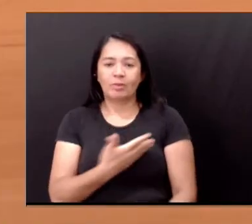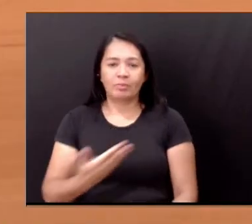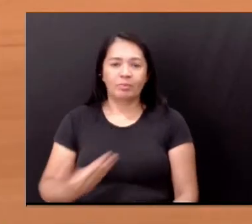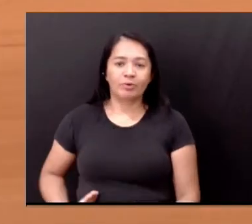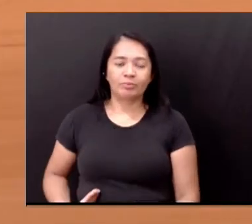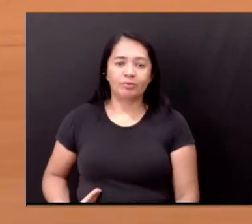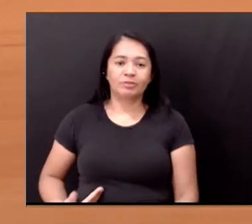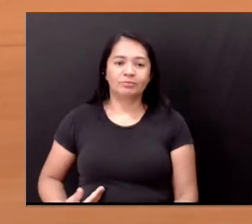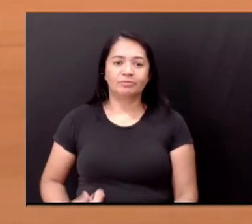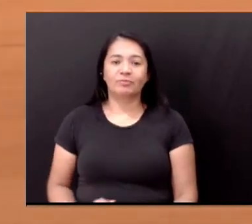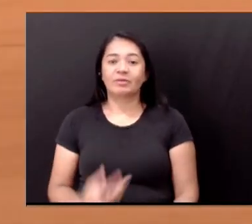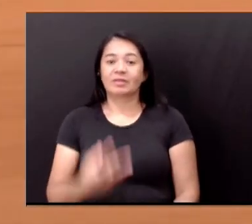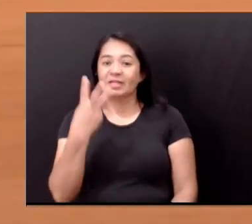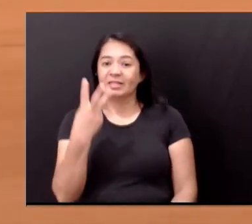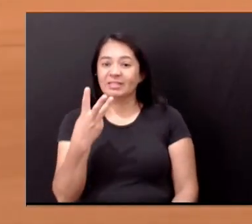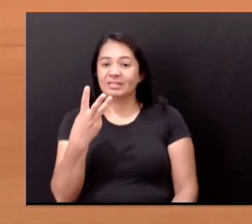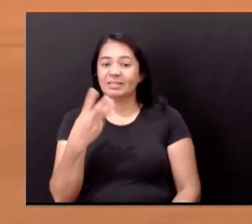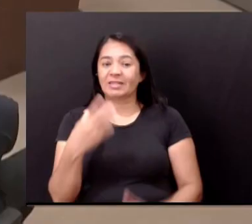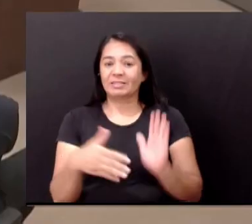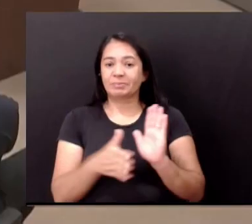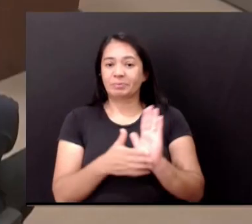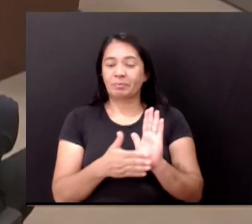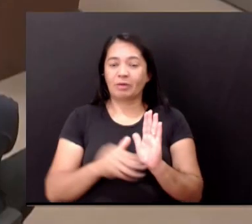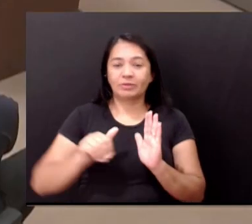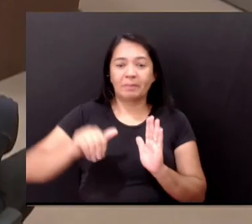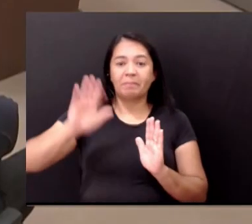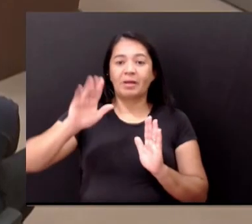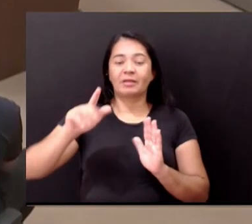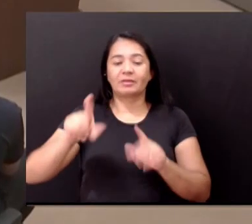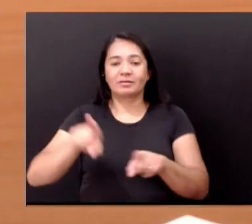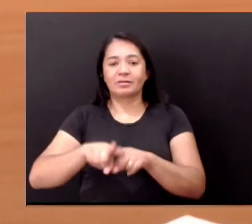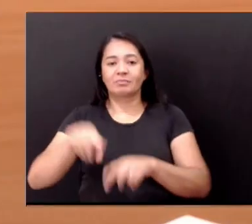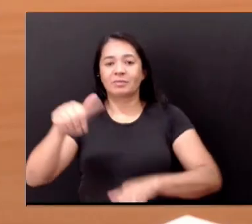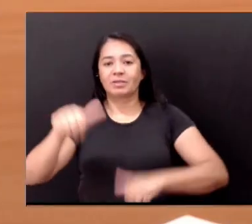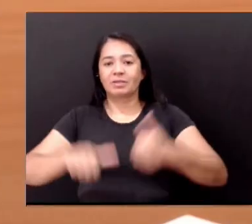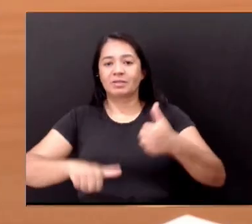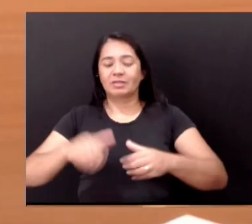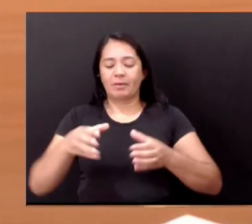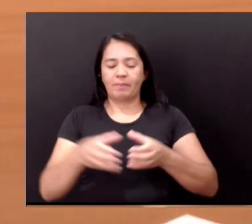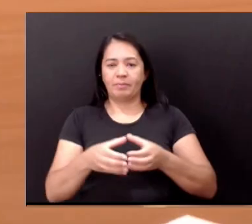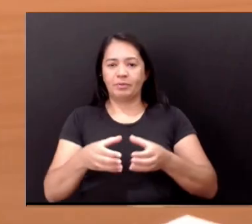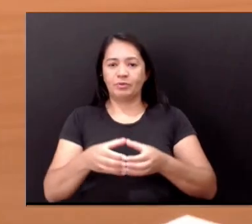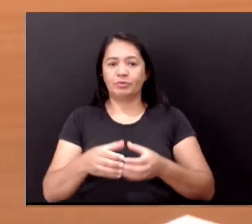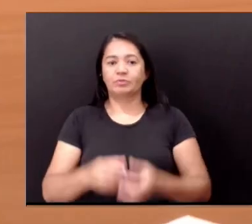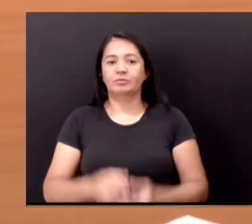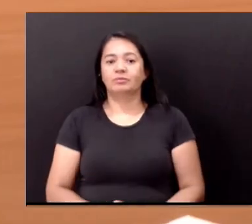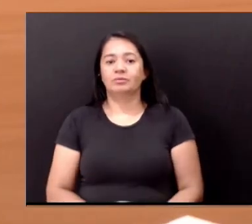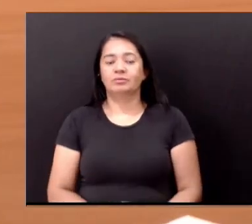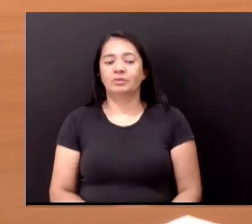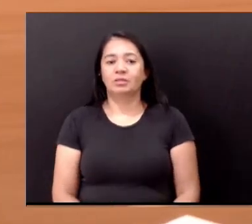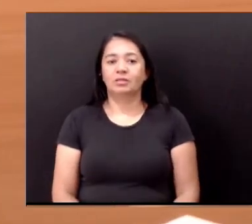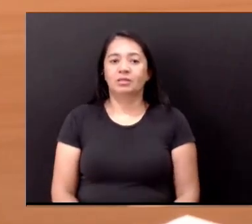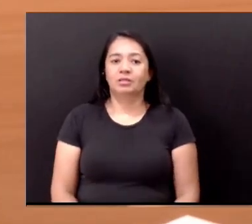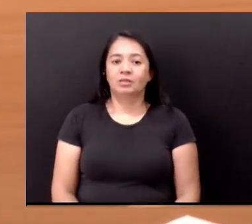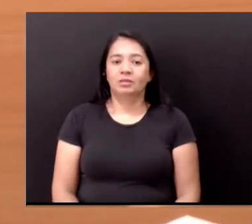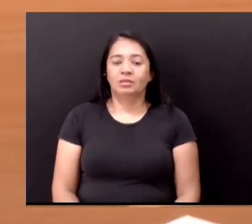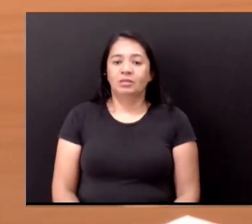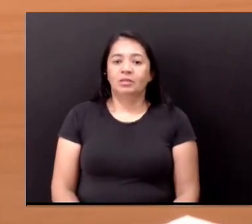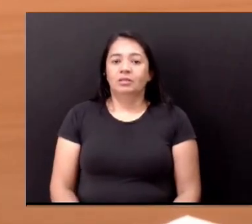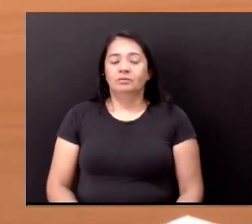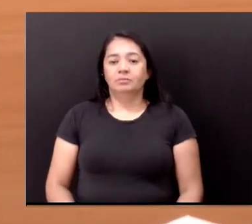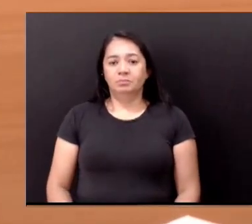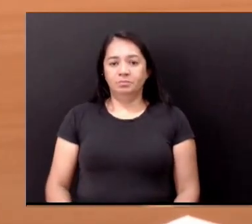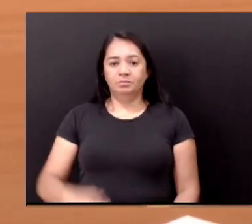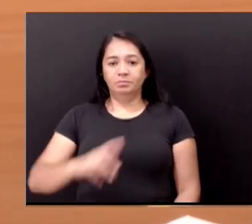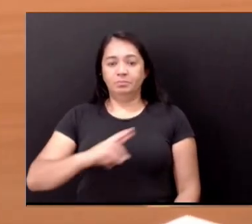itens extra-pauta também foram analisados pelo colegiado. De autoria do senhor Luiz Rossini, emenda, denomina Hospital da Mulher